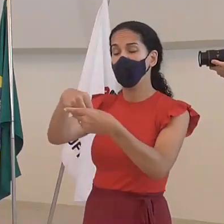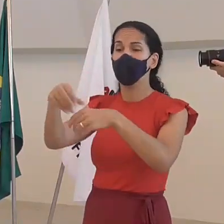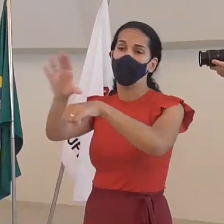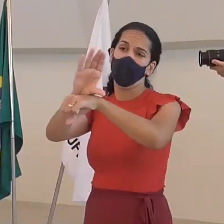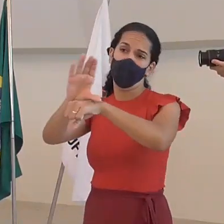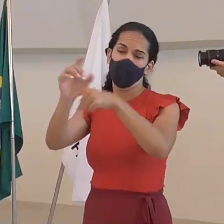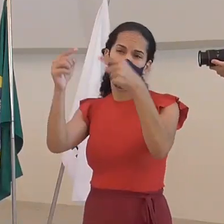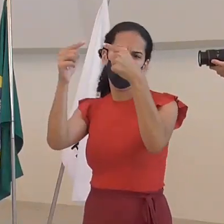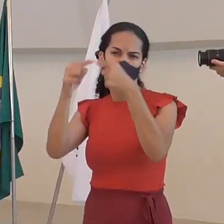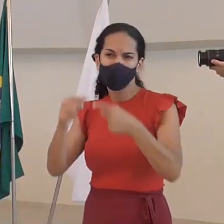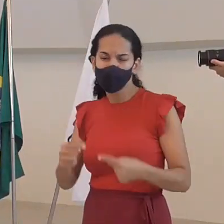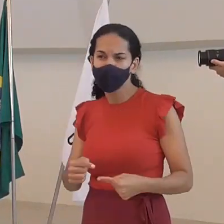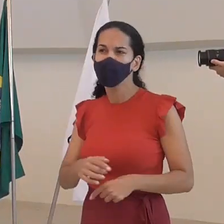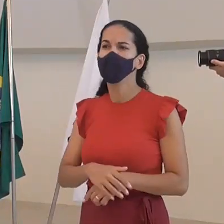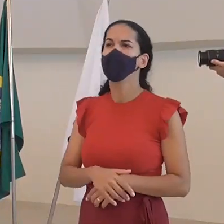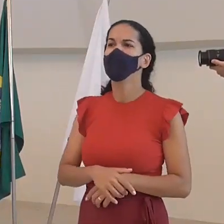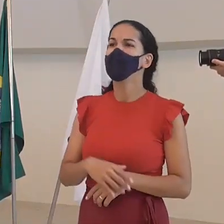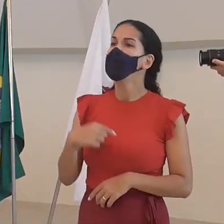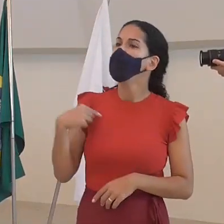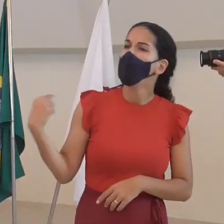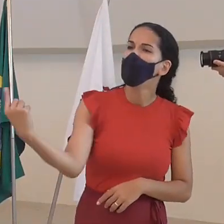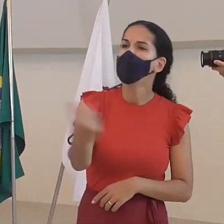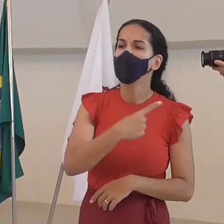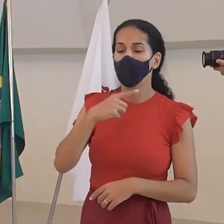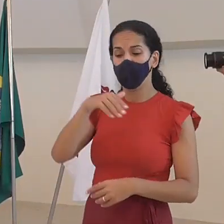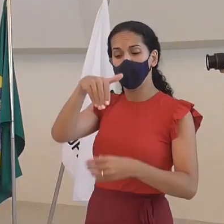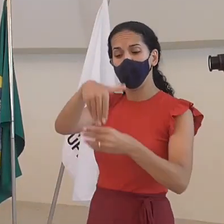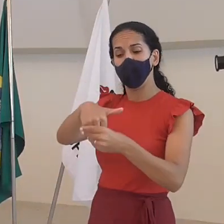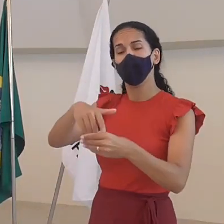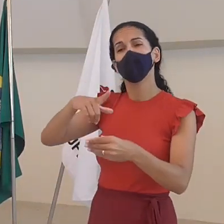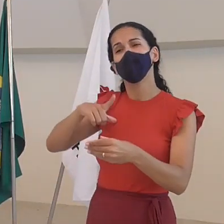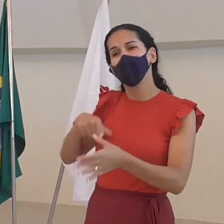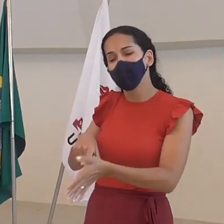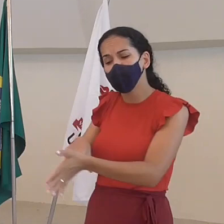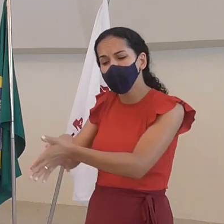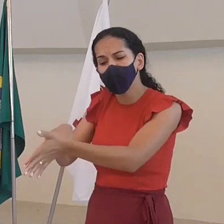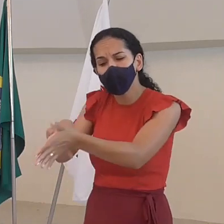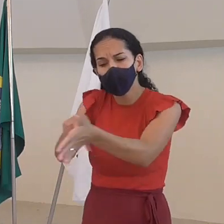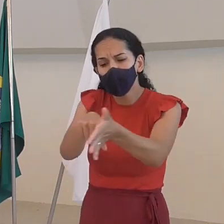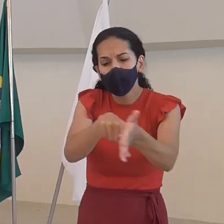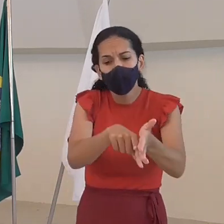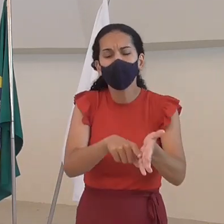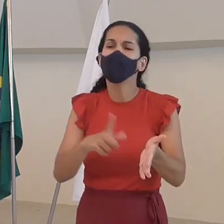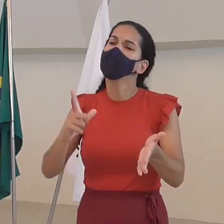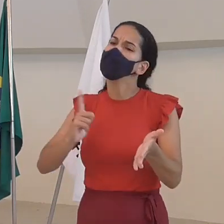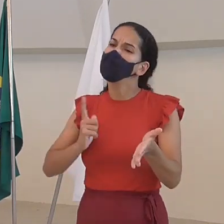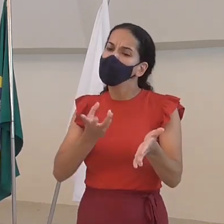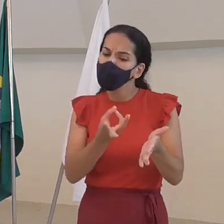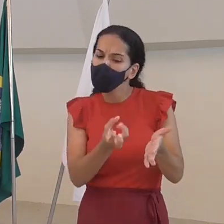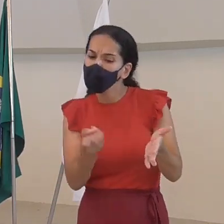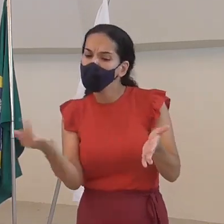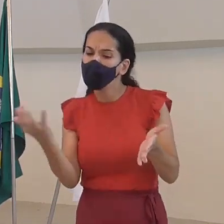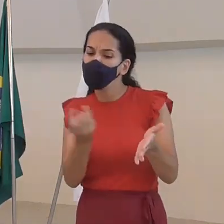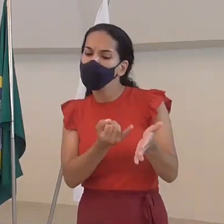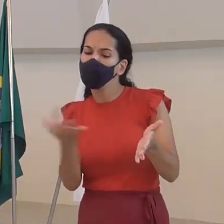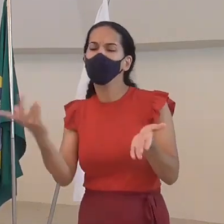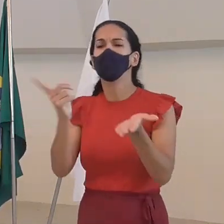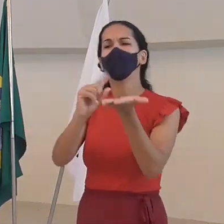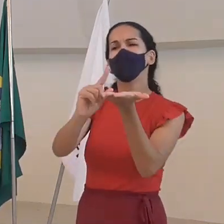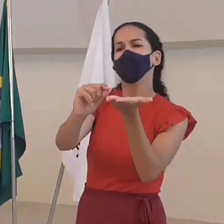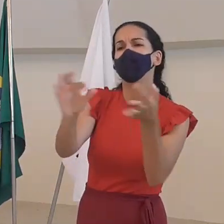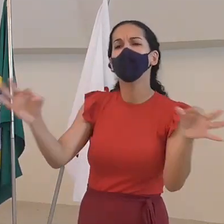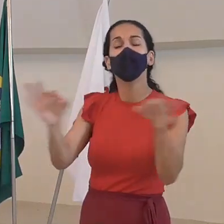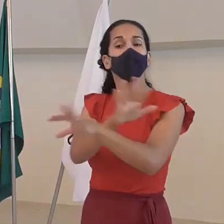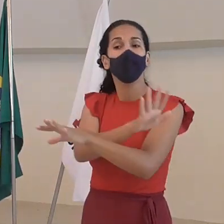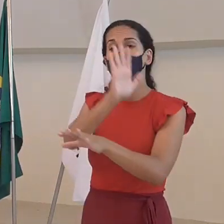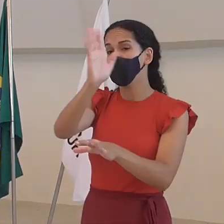Constituição. Nossas eleições com o processo eletrônico de apuração têm servido de exemplo no mundo. Tivemos